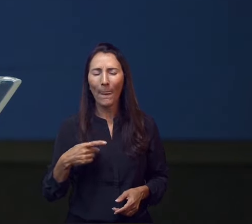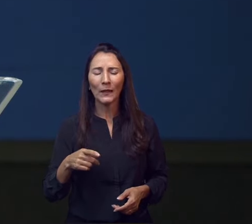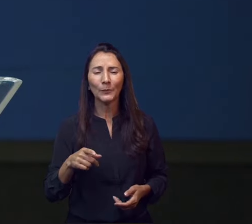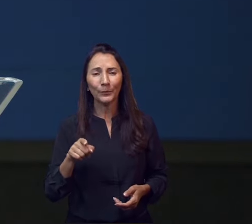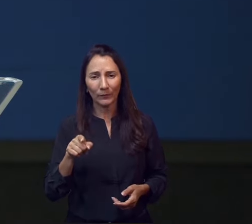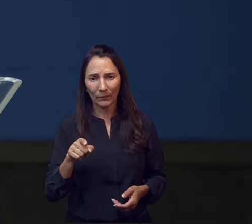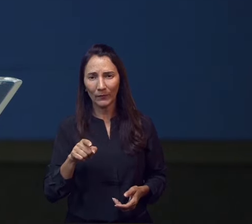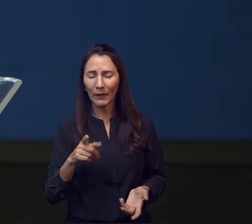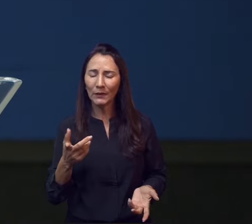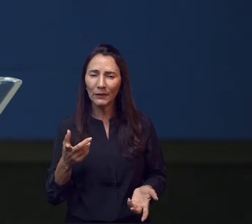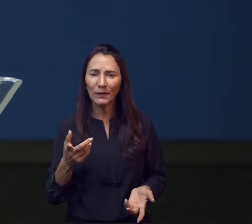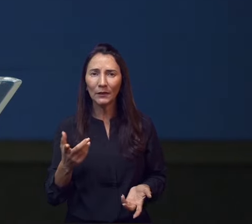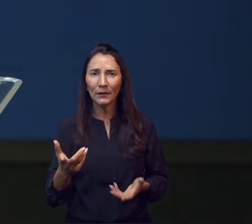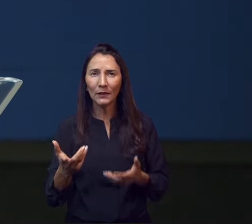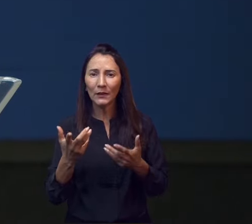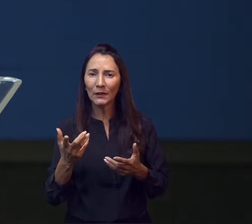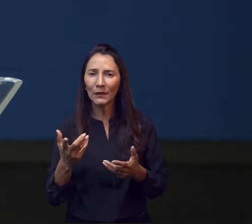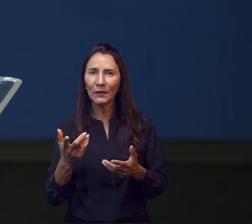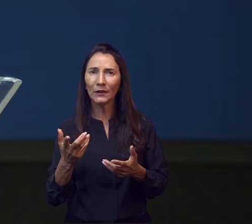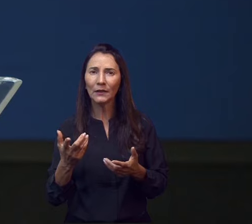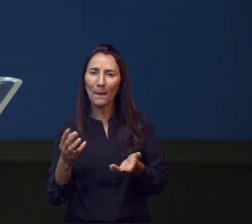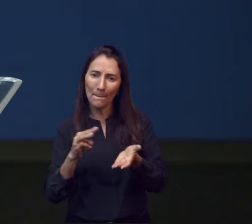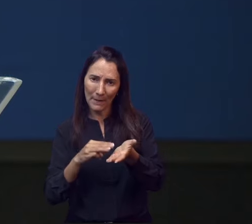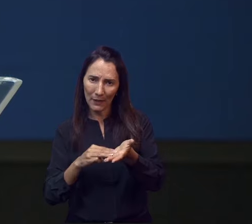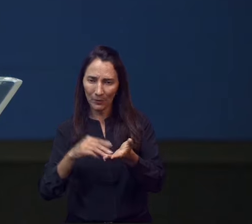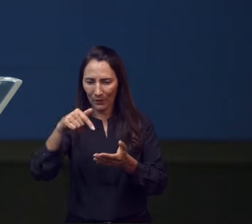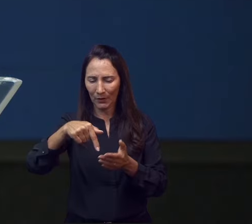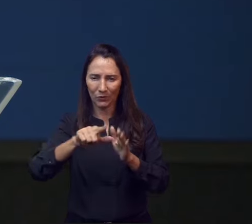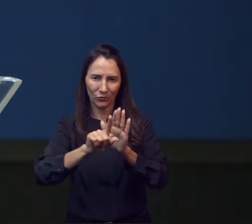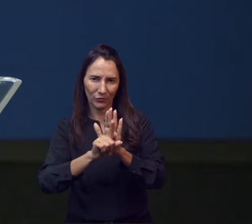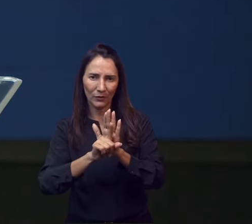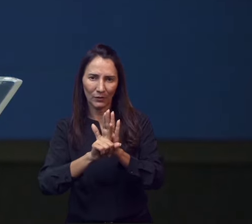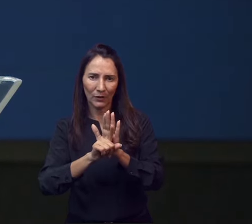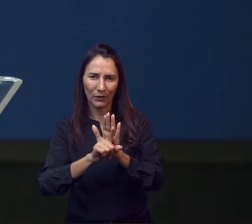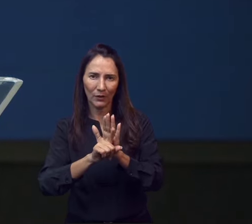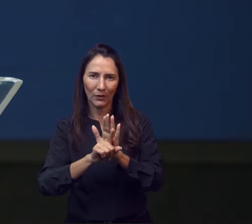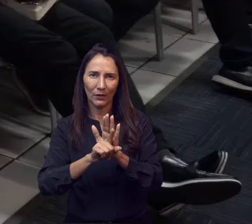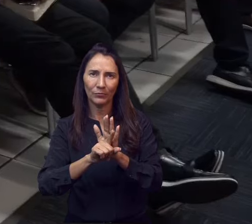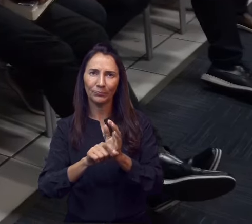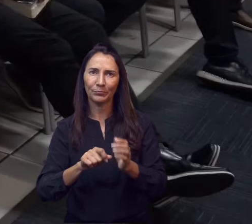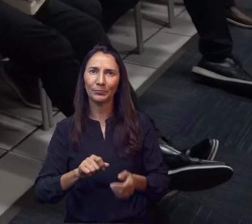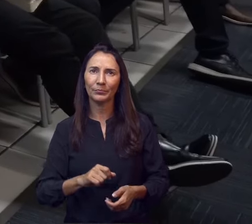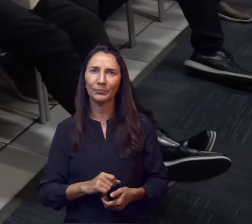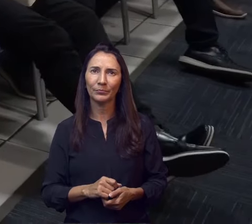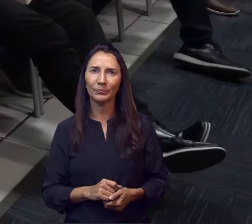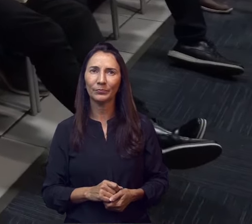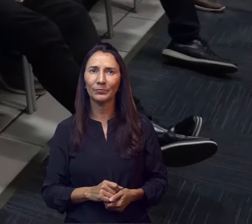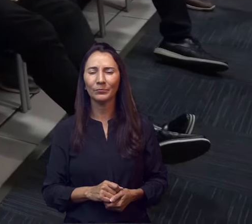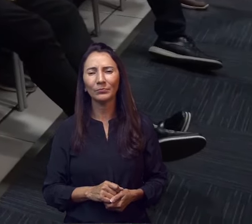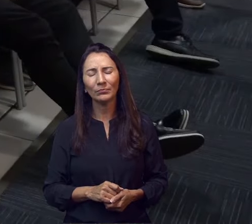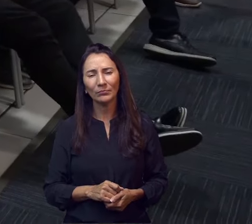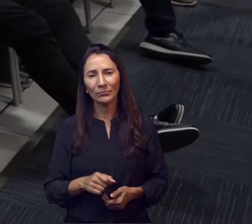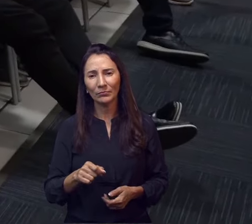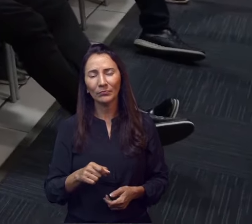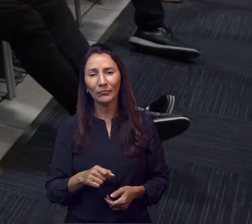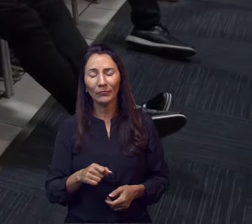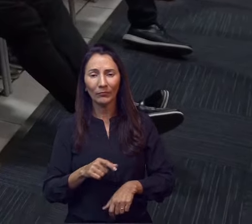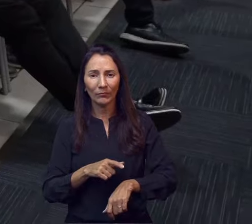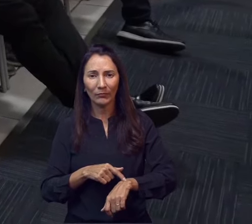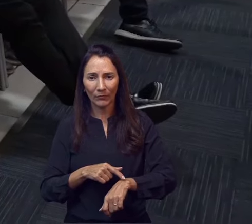e queria se tornar membro aqui e quando ele me viu